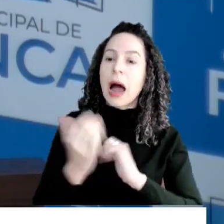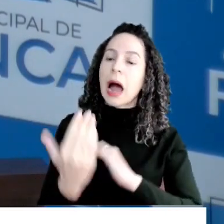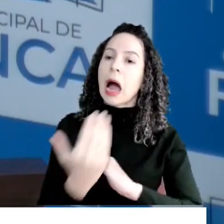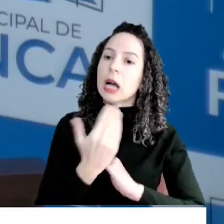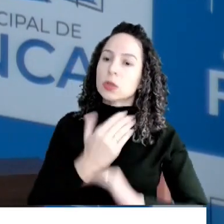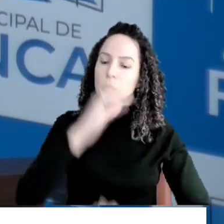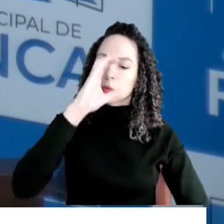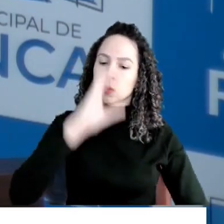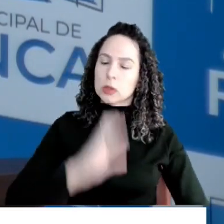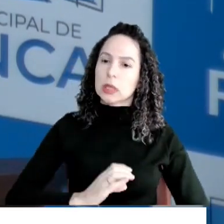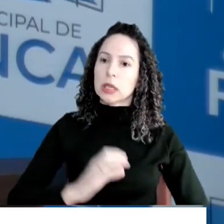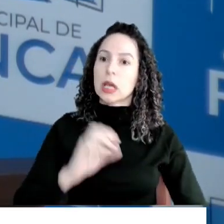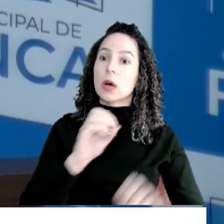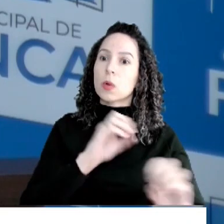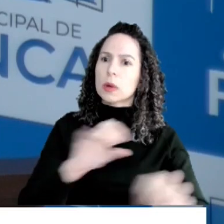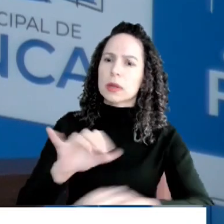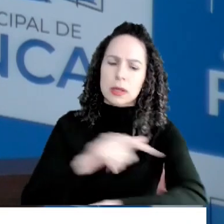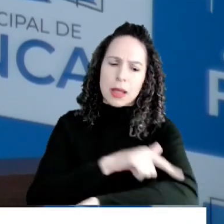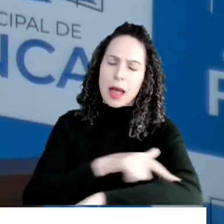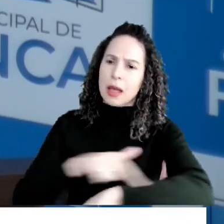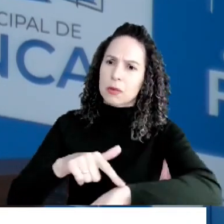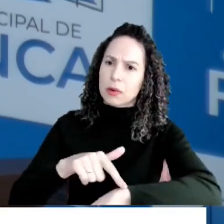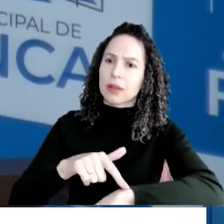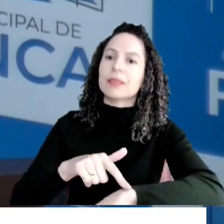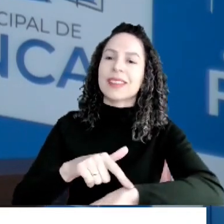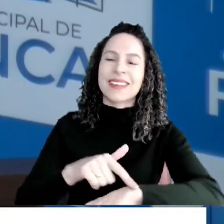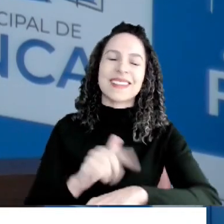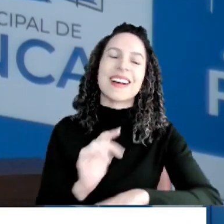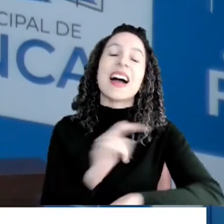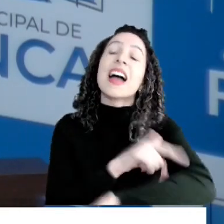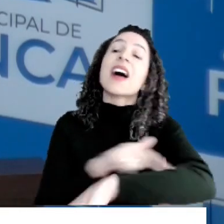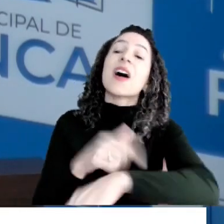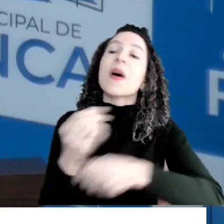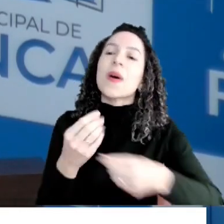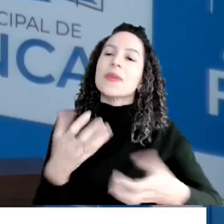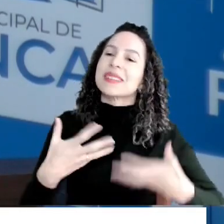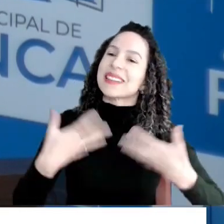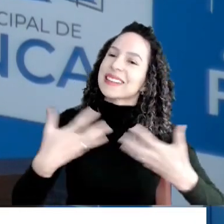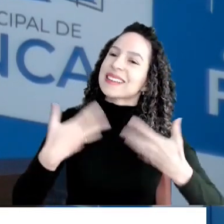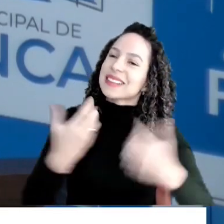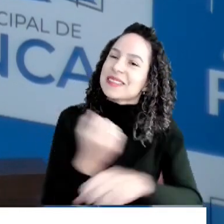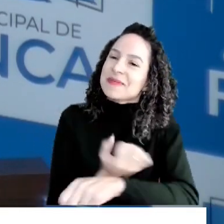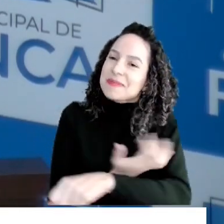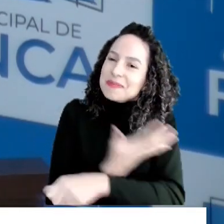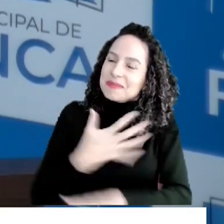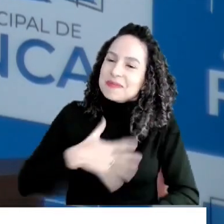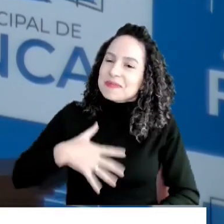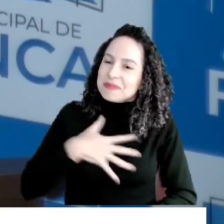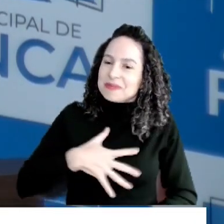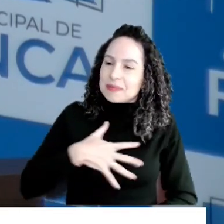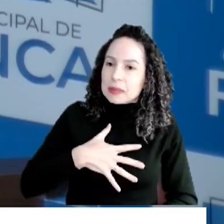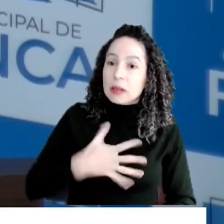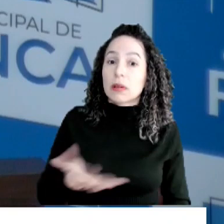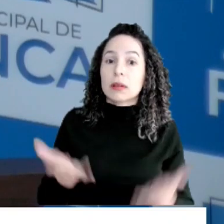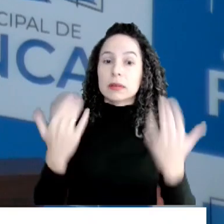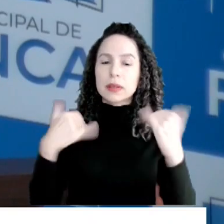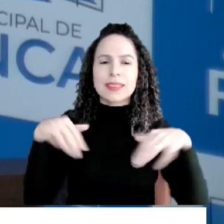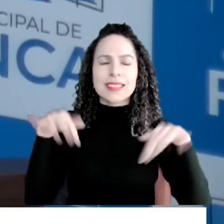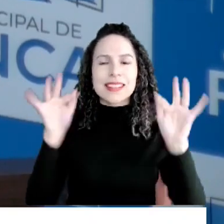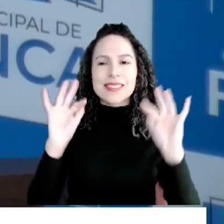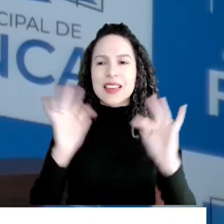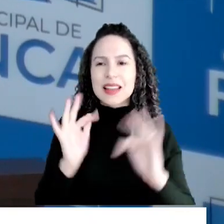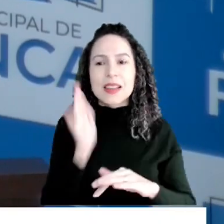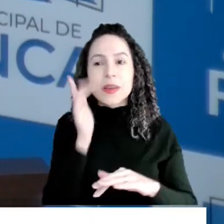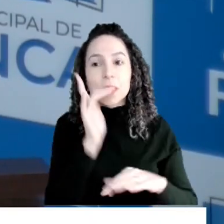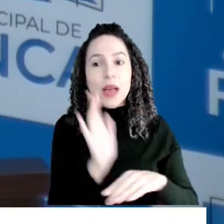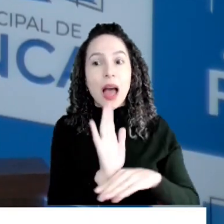educa com prazer, com alegria, com emoção. Então, eu fico muito feliz em poder ter contribuído para o esporte do